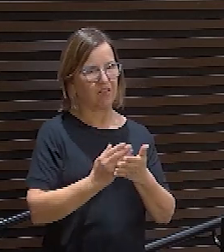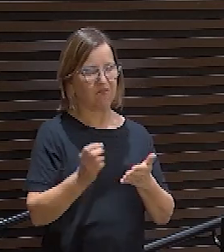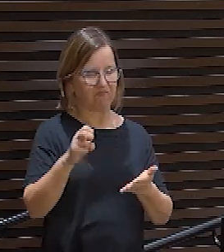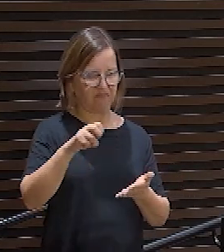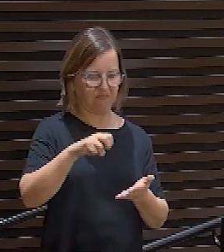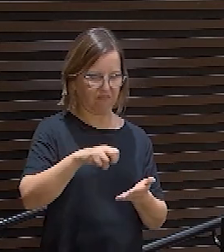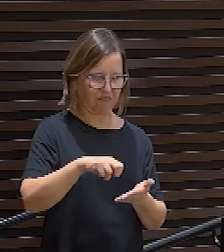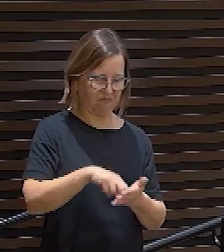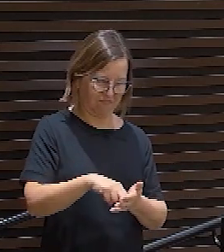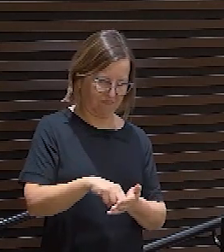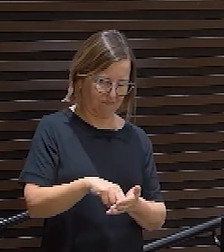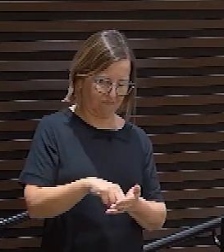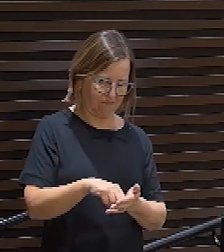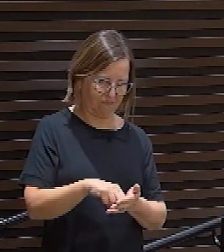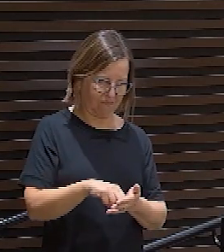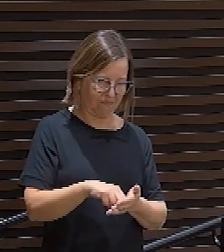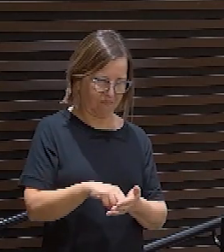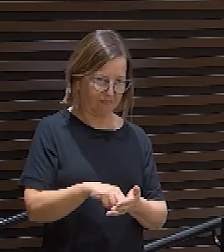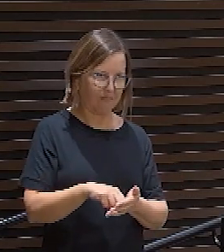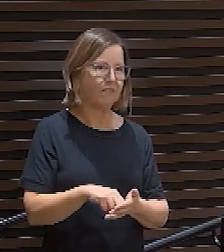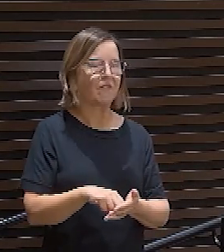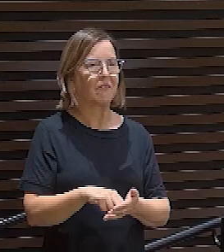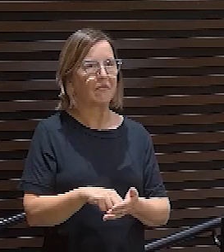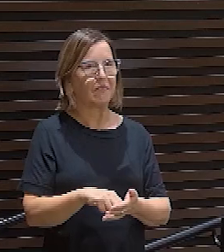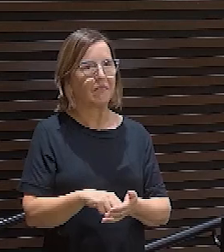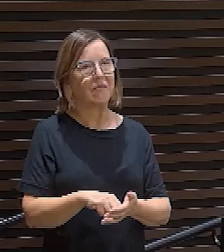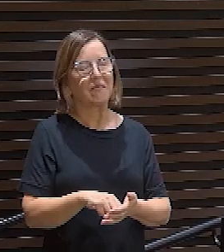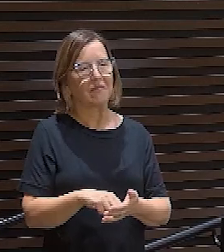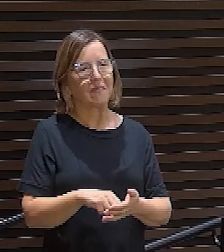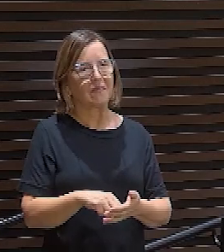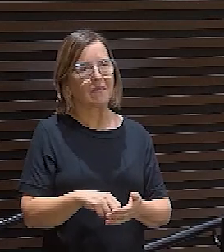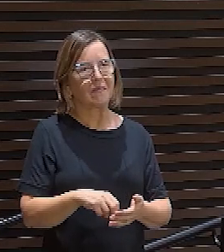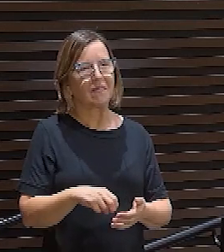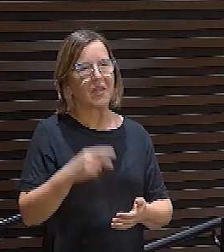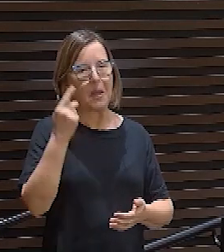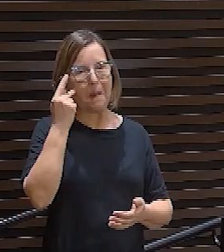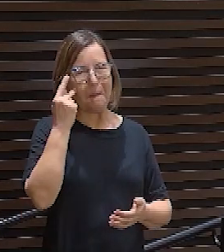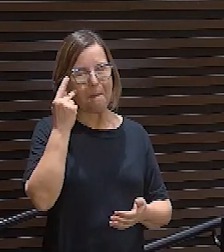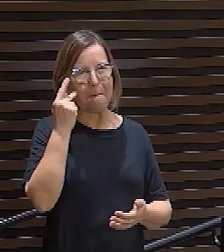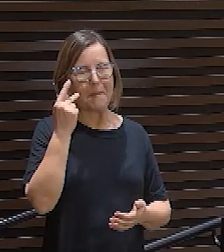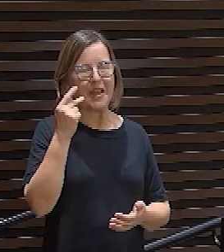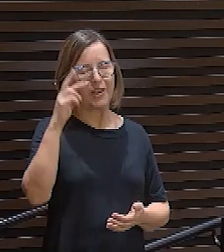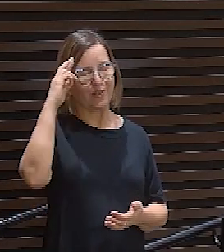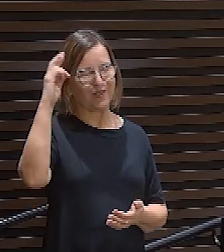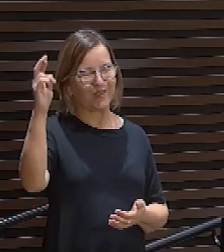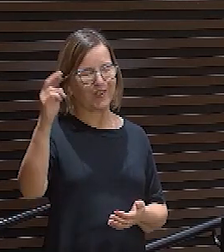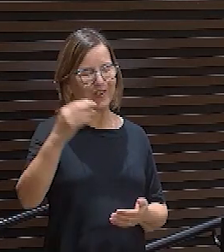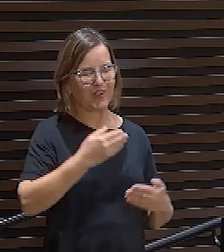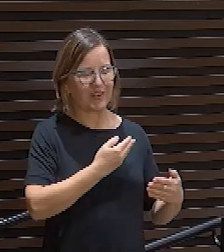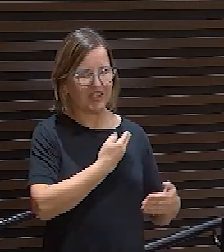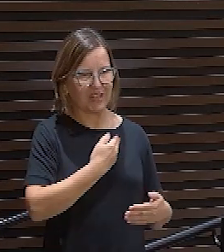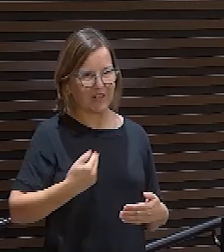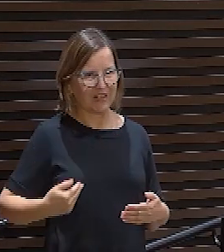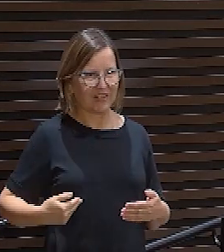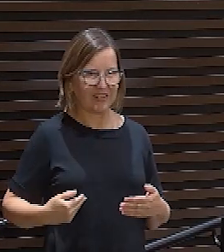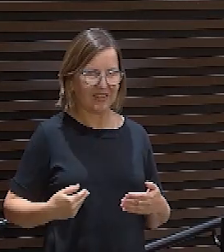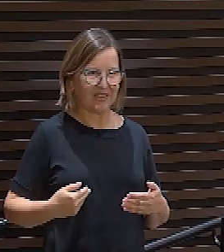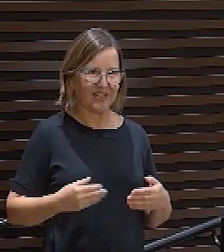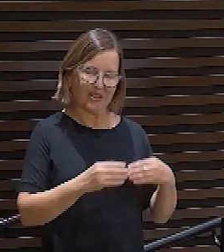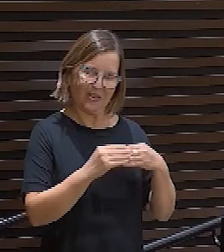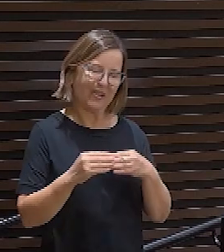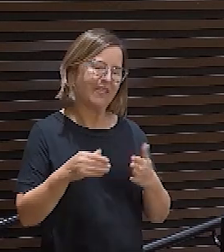seus joelhos quebrados por aquele que governa todas as nações com um cetro de ferro. Se você não